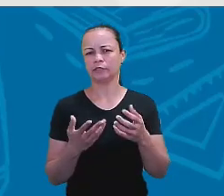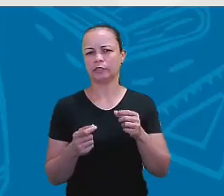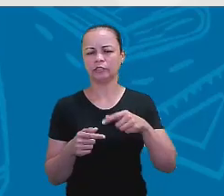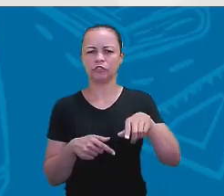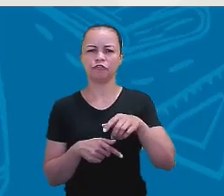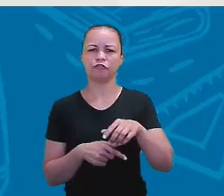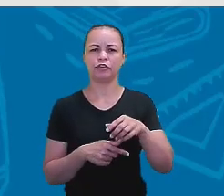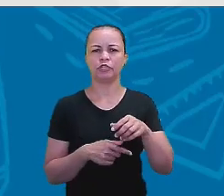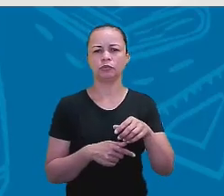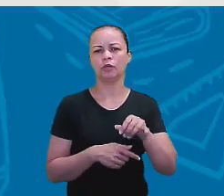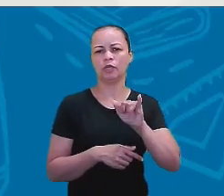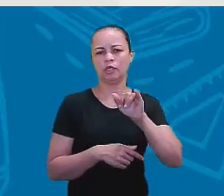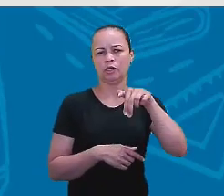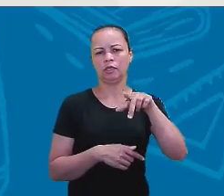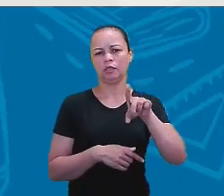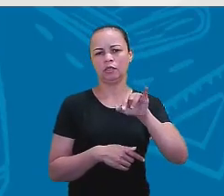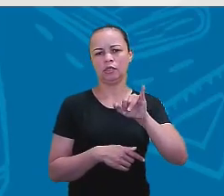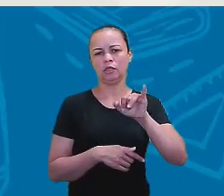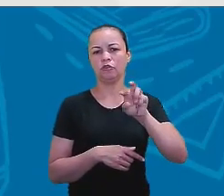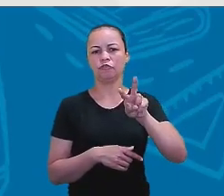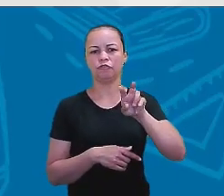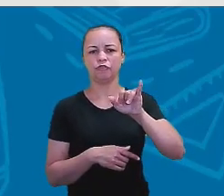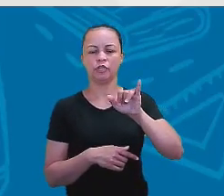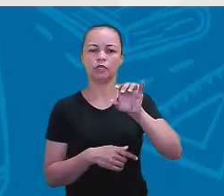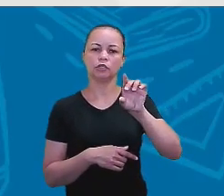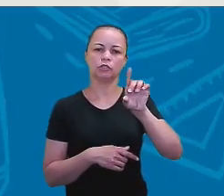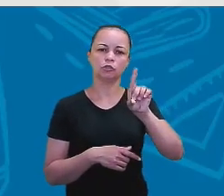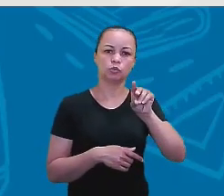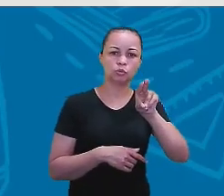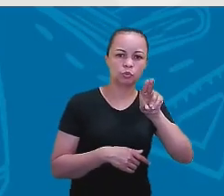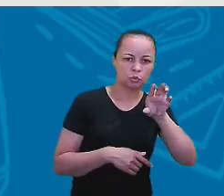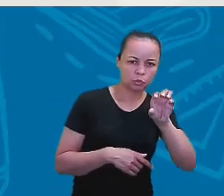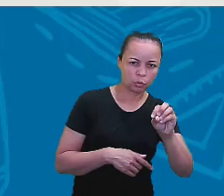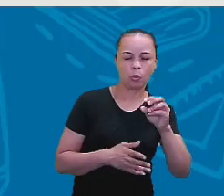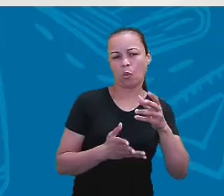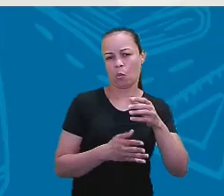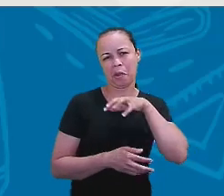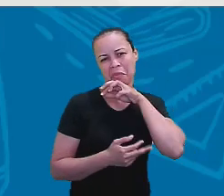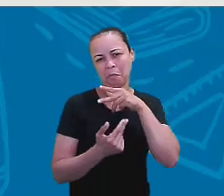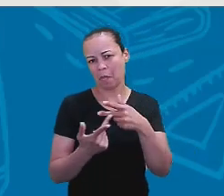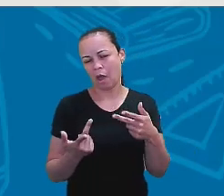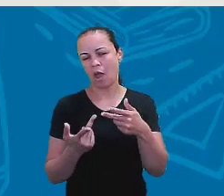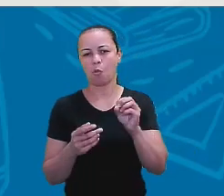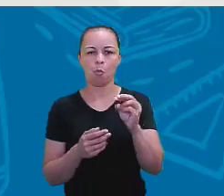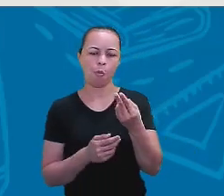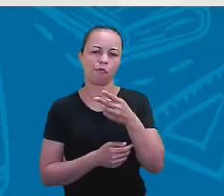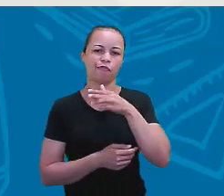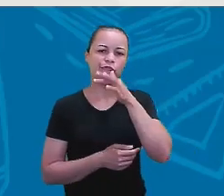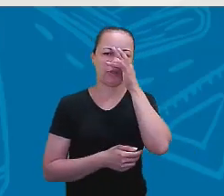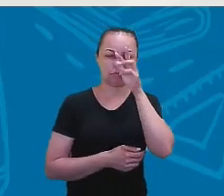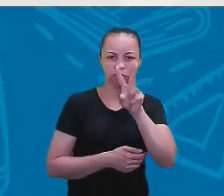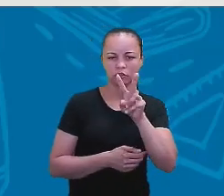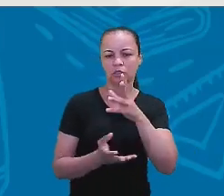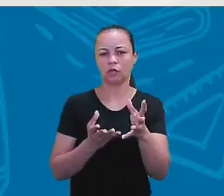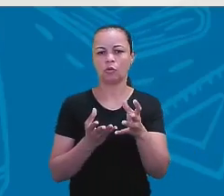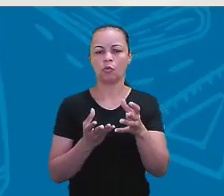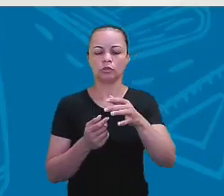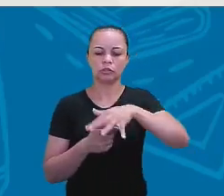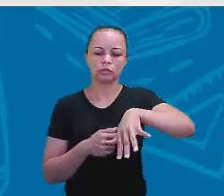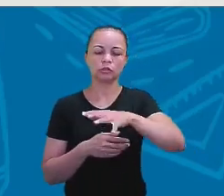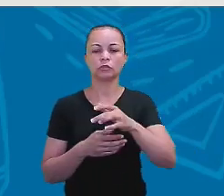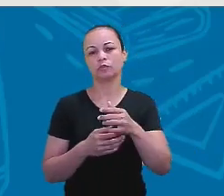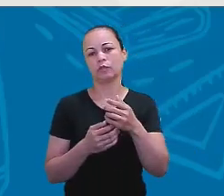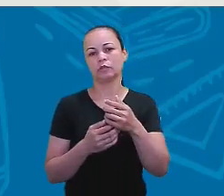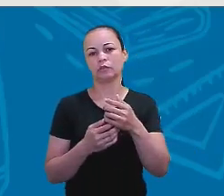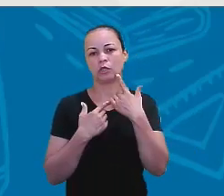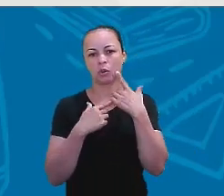animal, indivíduo, não, a gente diz espécime. Mas quando eu falo a ideia de espécie, a gente pode dizer que dentro de um campo polissêmico, linguístico,